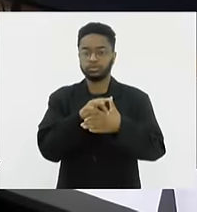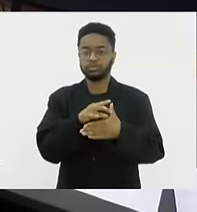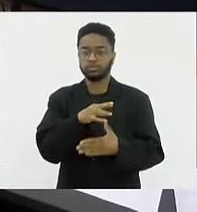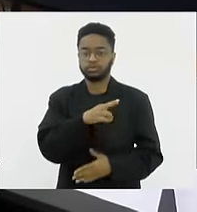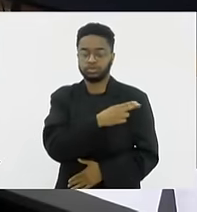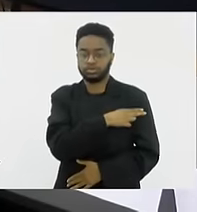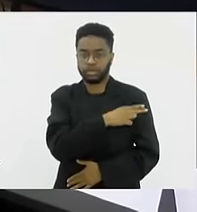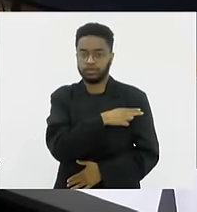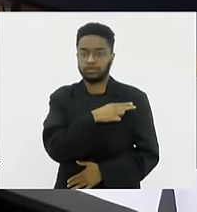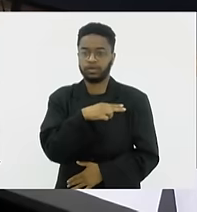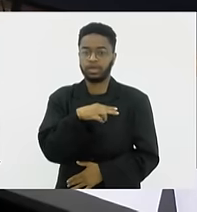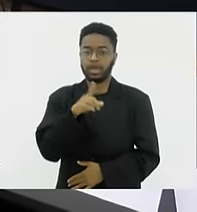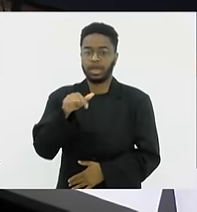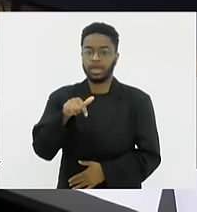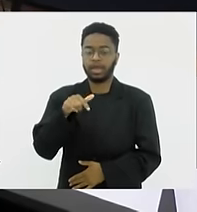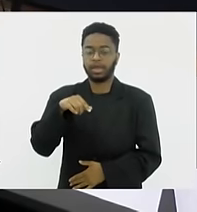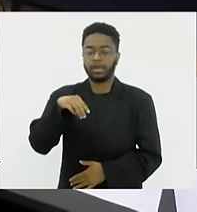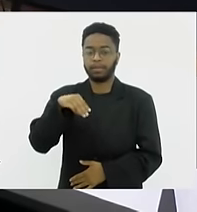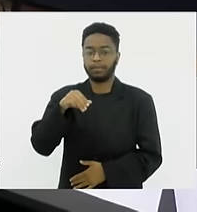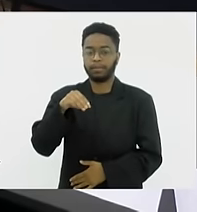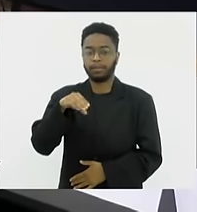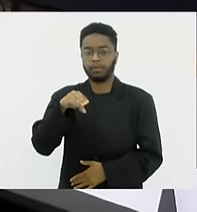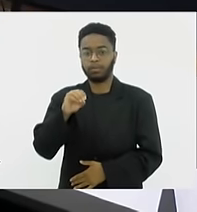preso por ser depositário infiel.